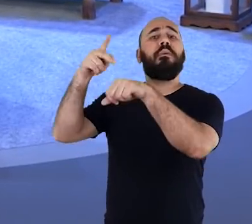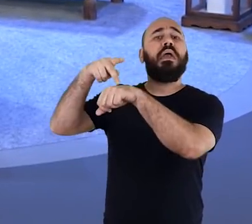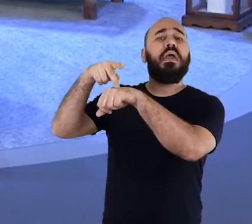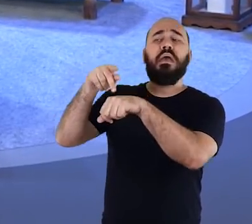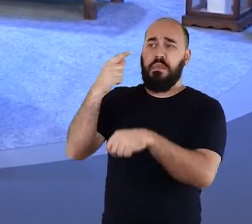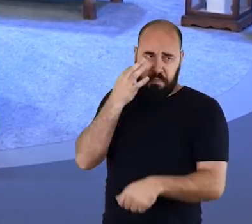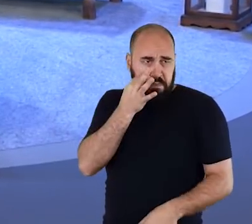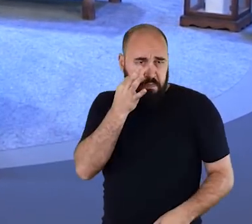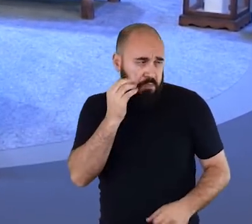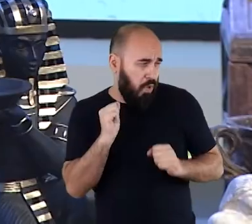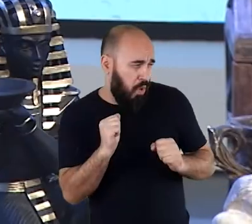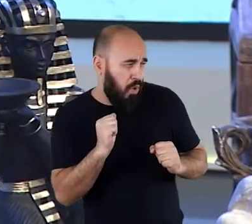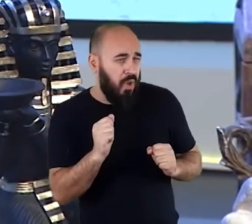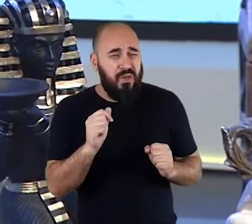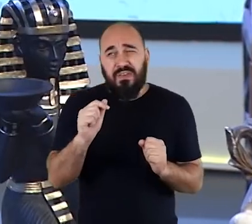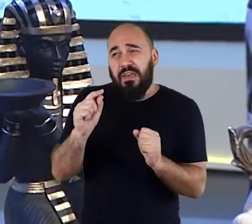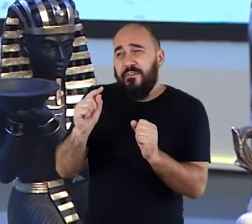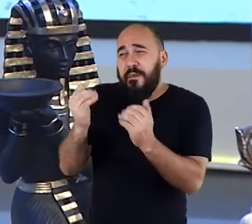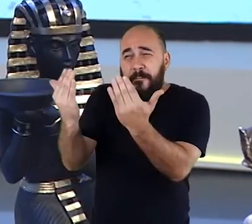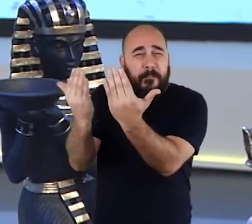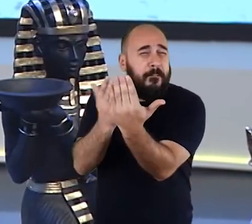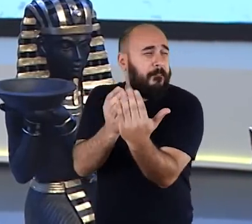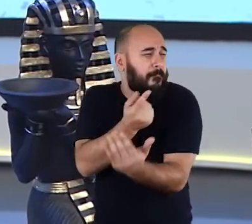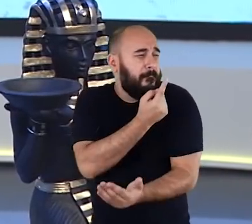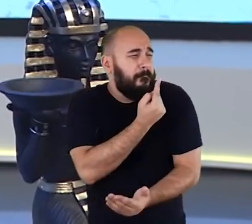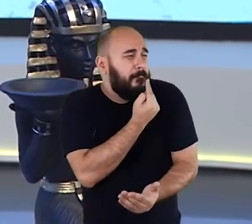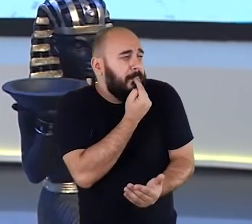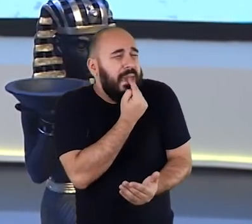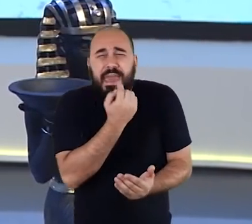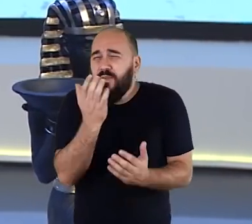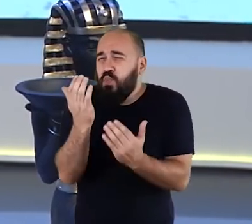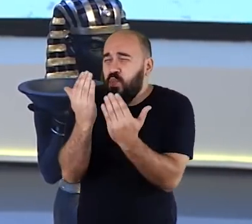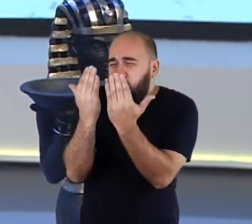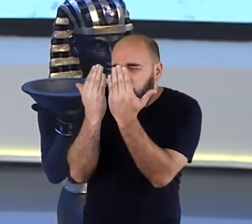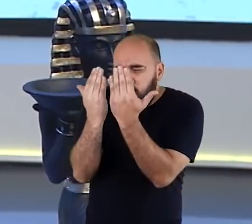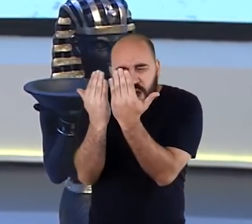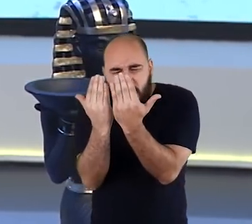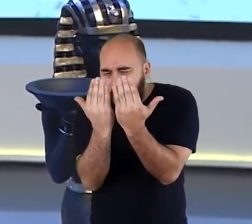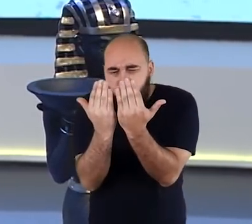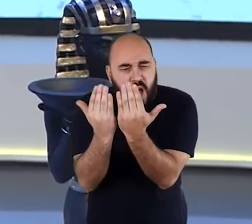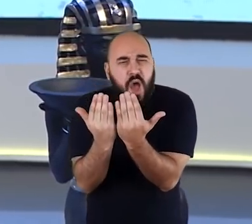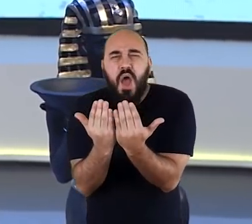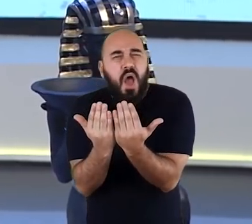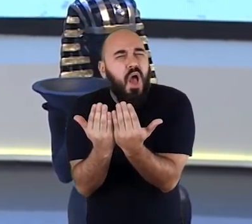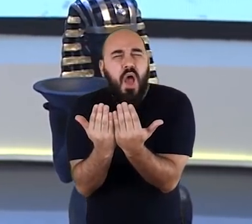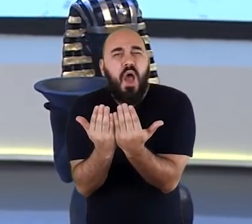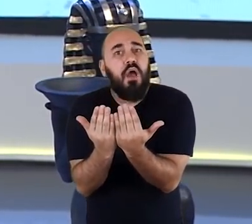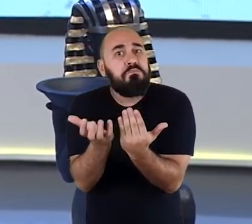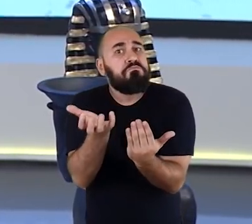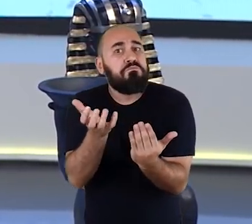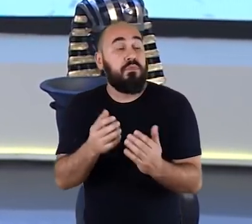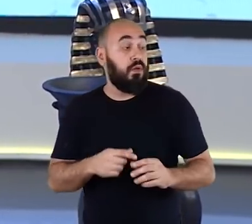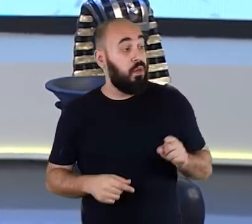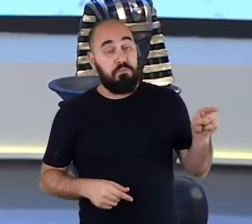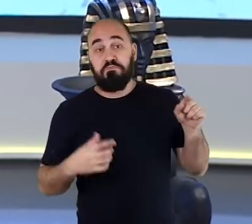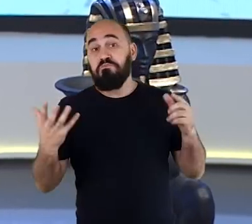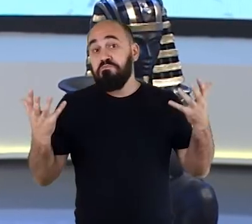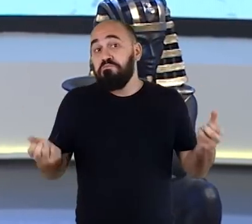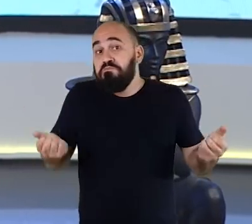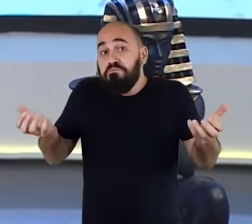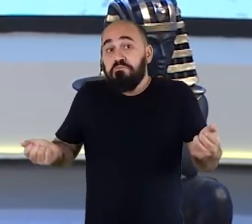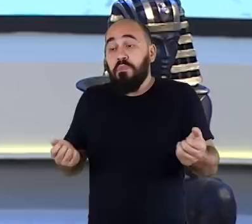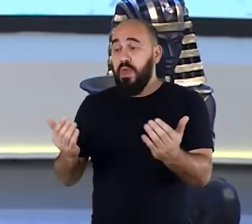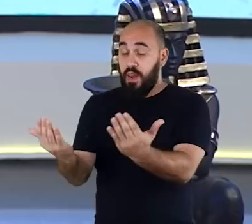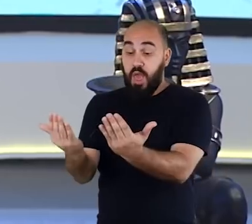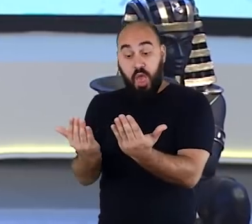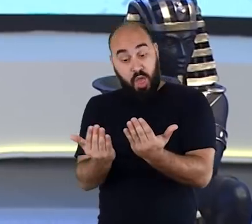conseguiram. Eles aceitaram e Klein e Zatam acabaram comprando a pedra moabita, mas como eu falei, ela